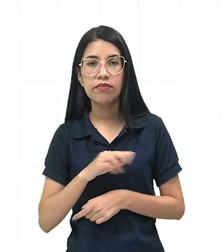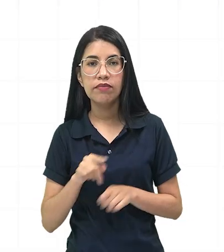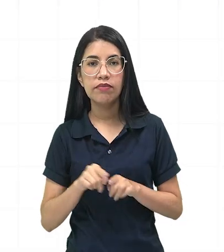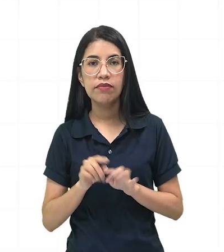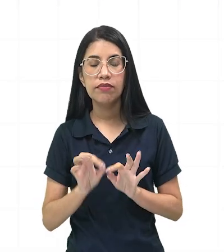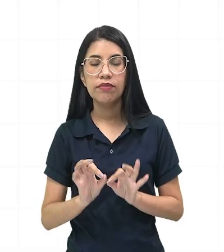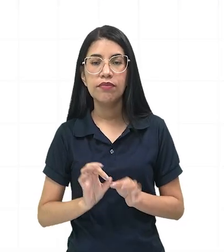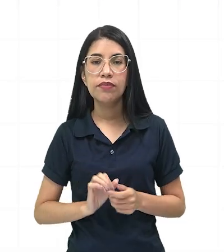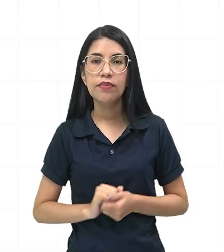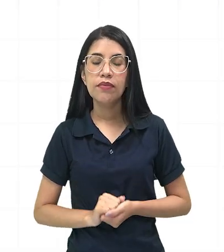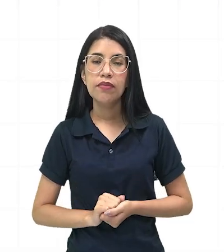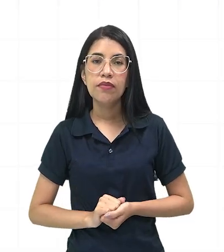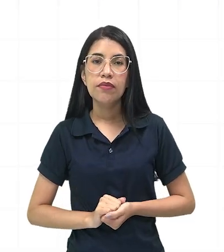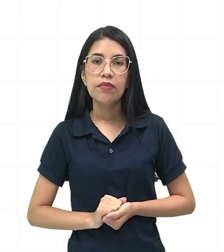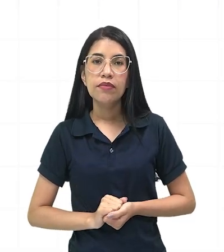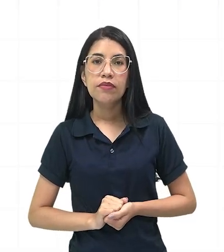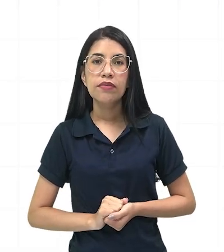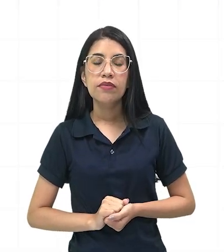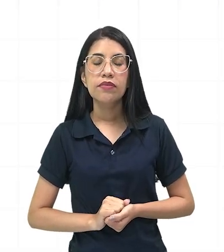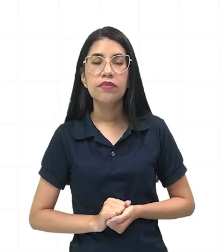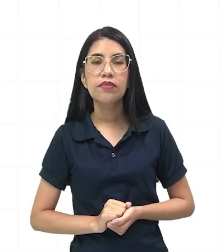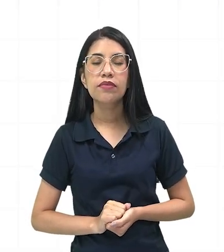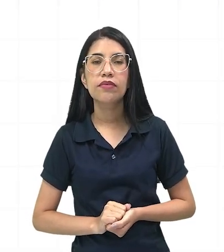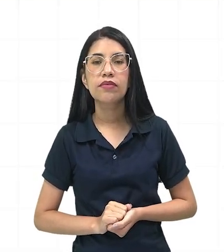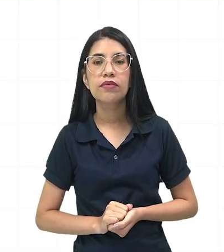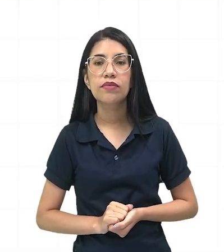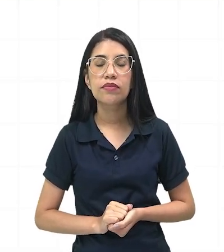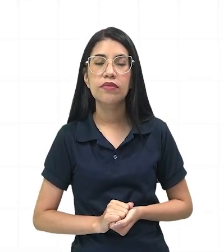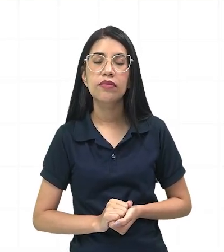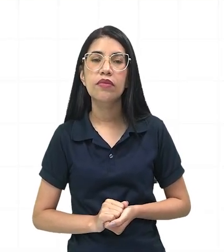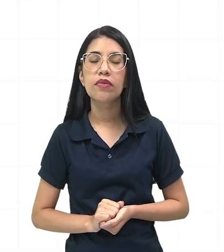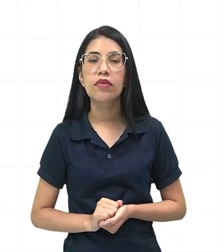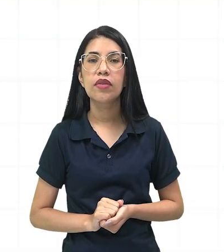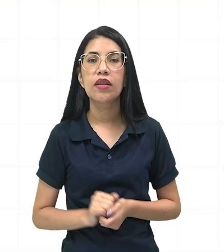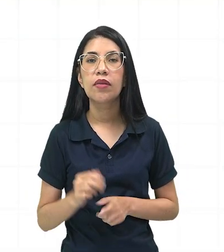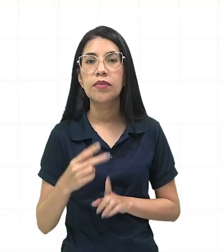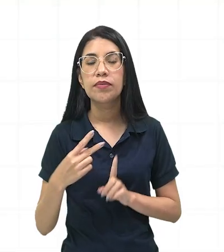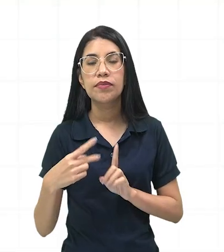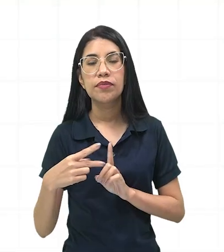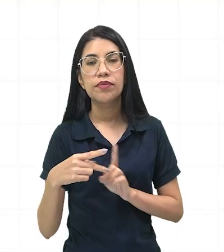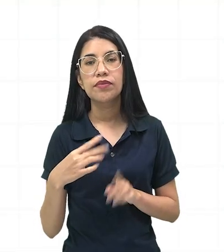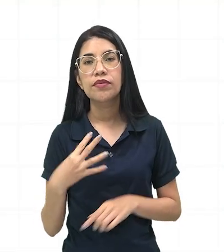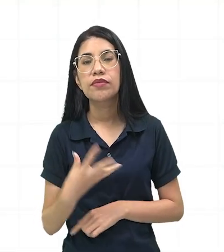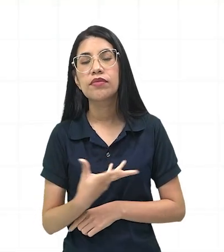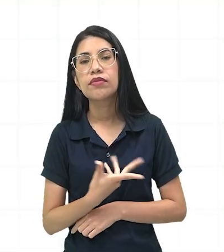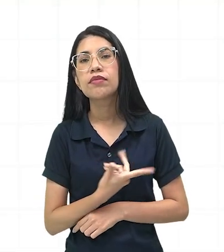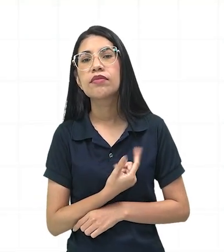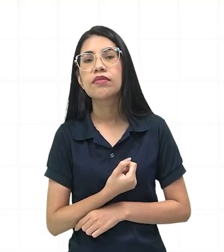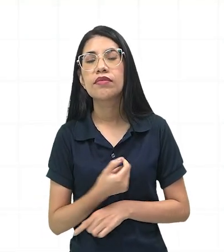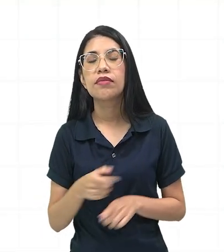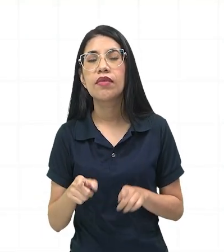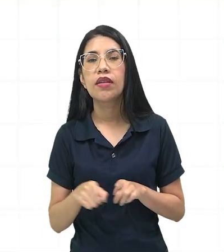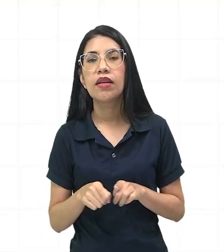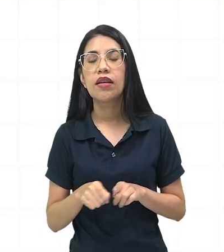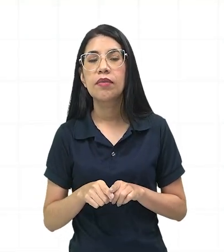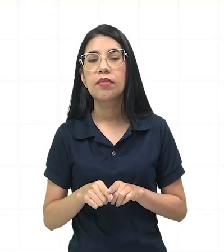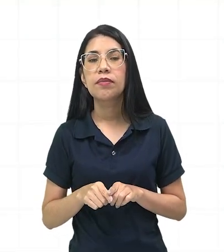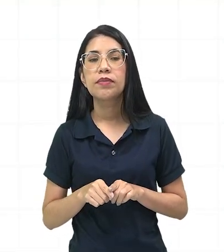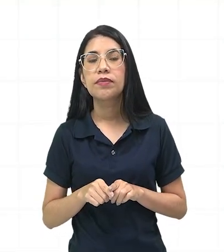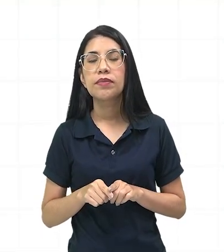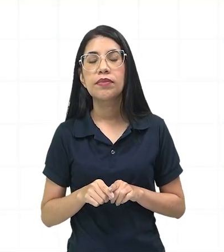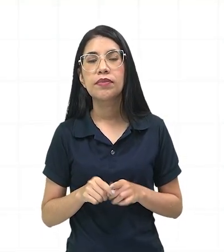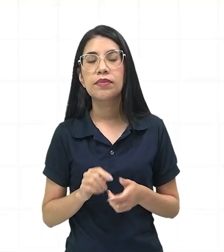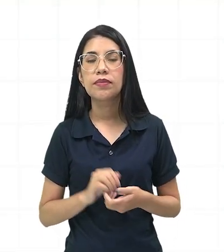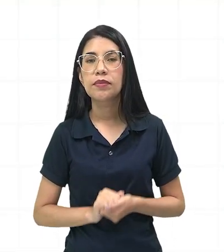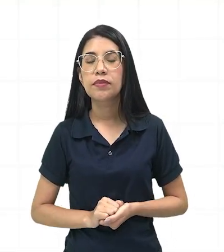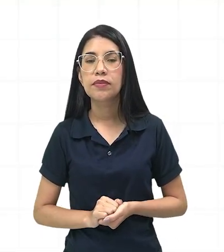né? Então, essa dimensão de salvação, nós poderíamos dizer a palavra